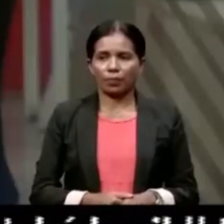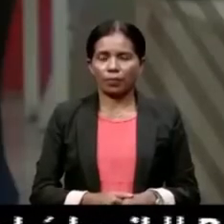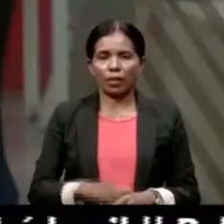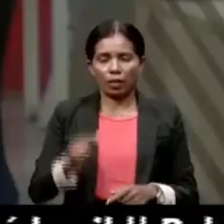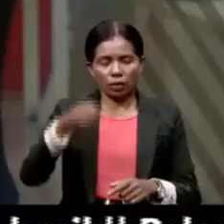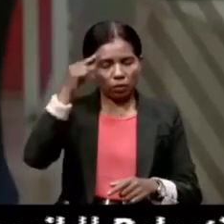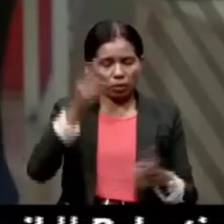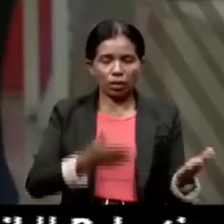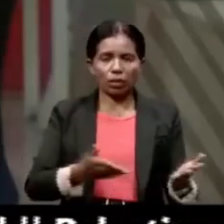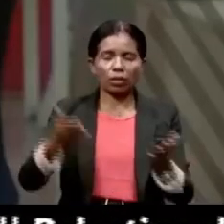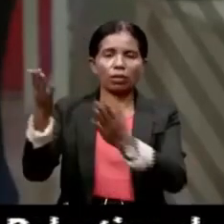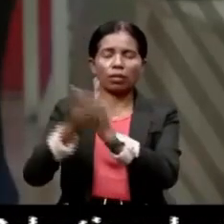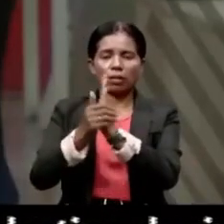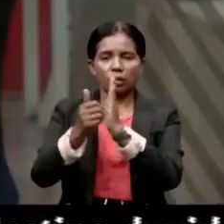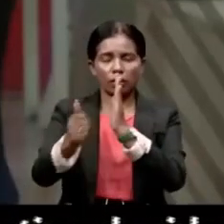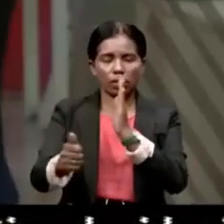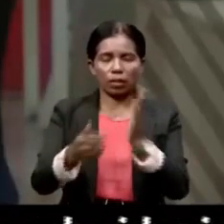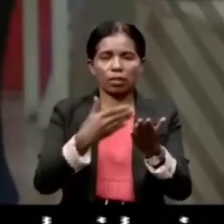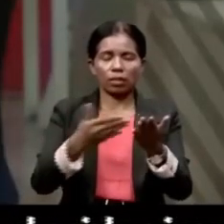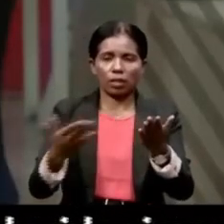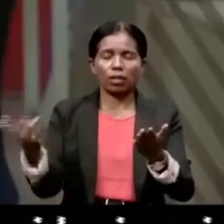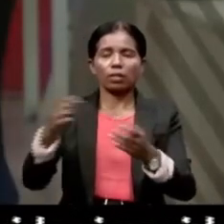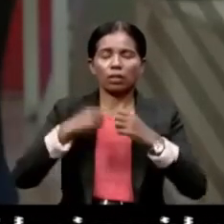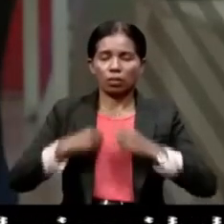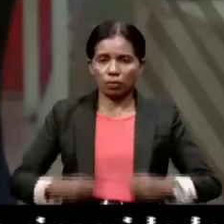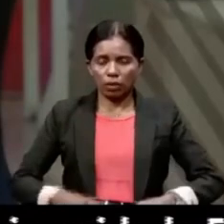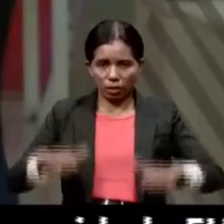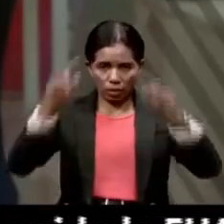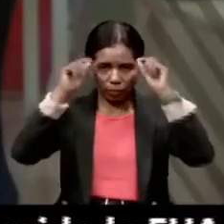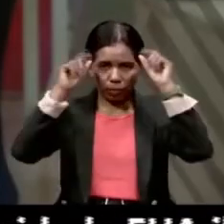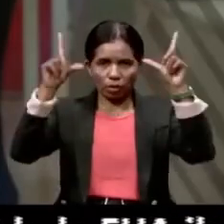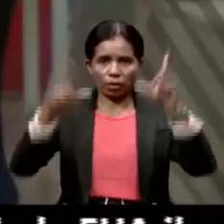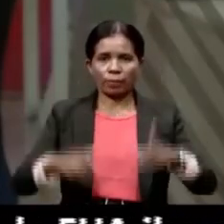Governo se eleva a capacidade de facilidade de saúde e a território nacional.